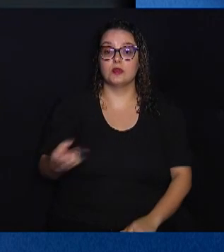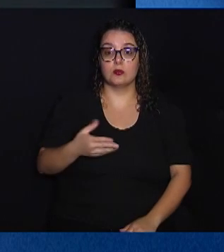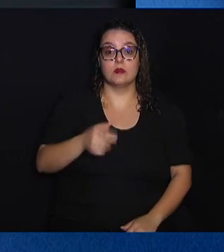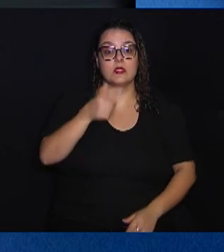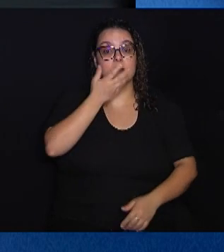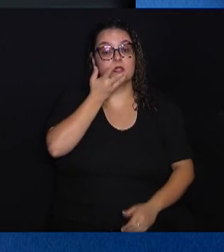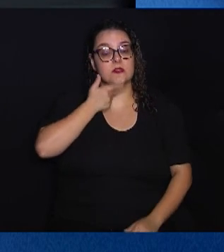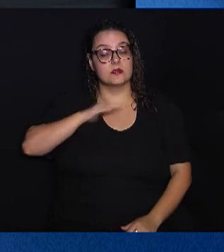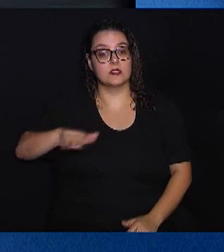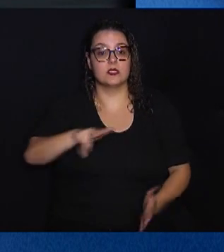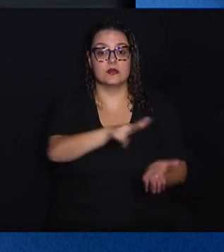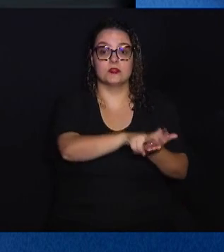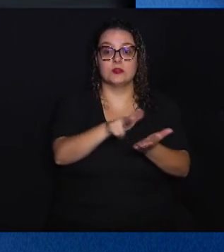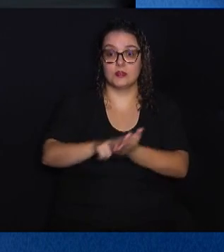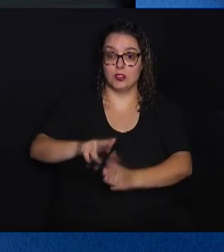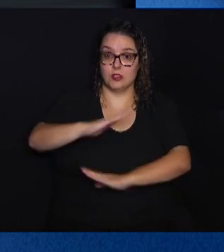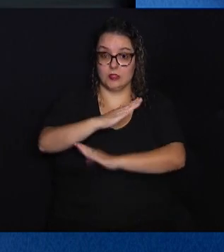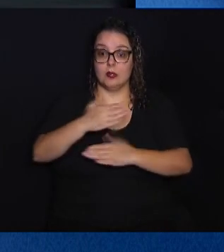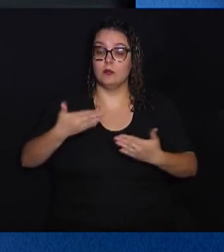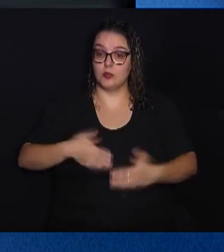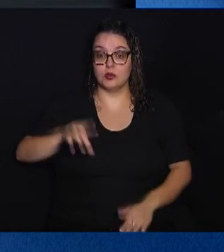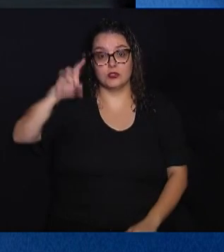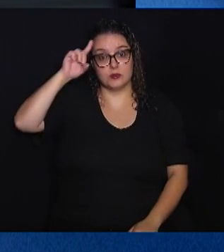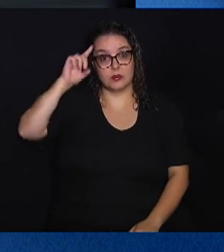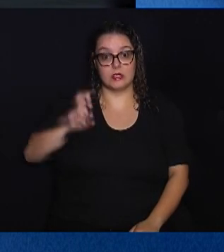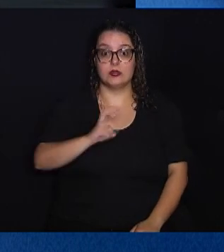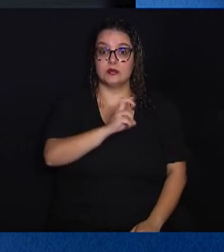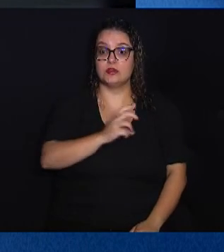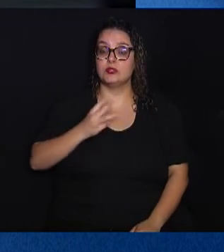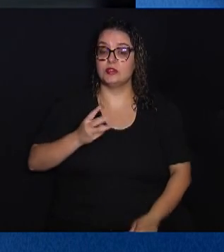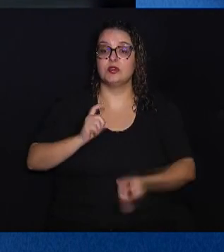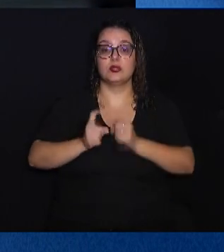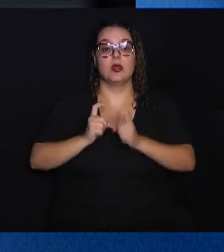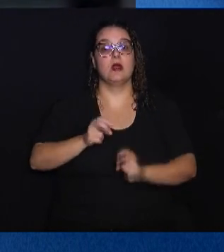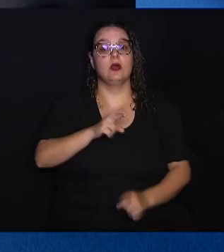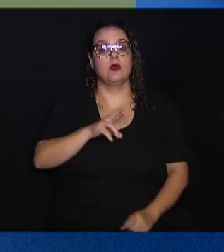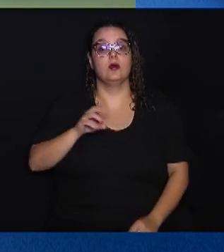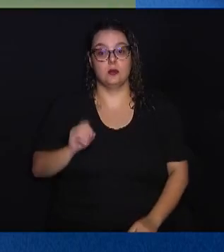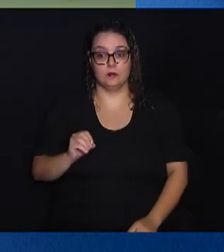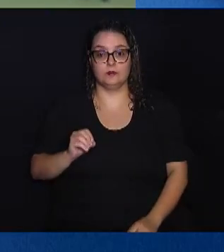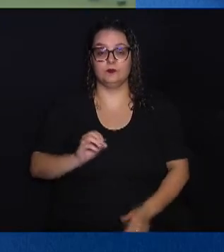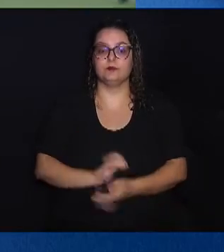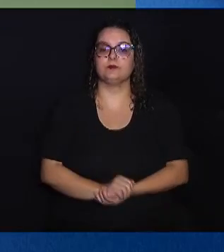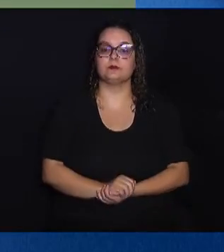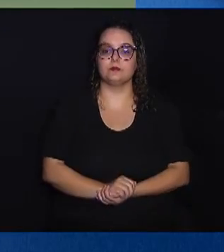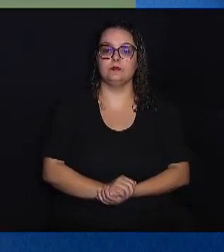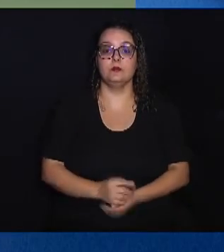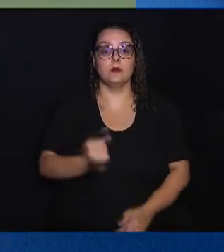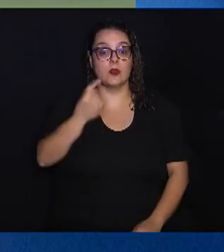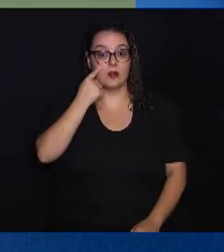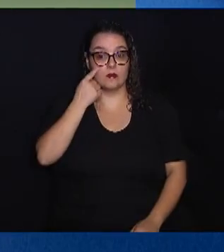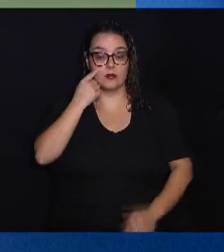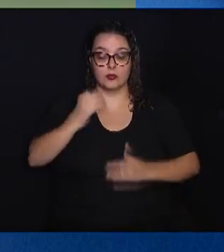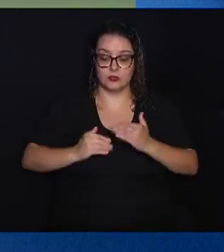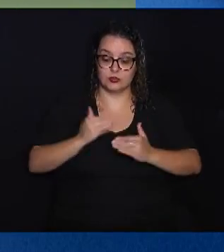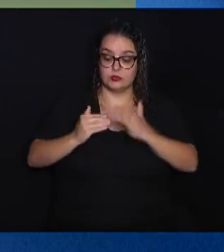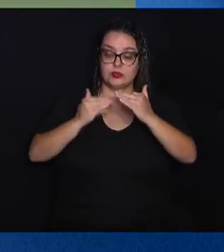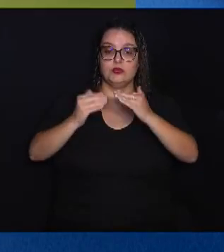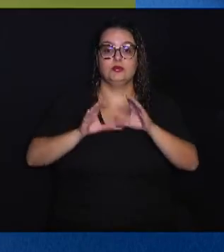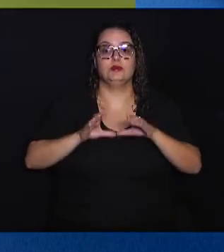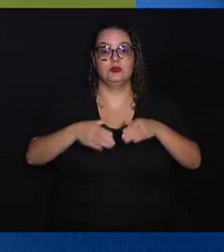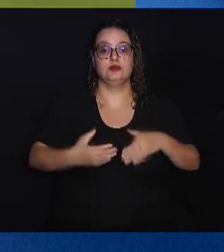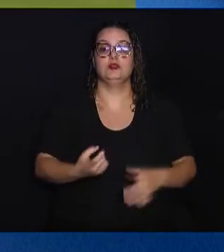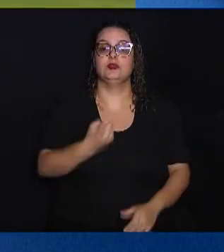de brinquedos novos para as crianças internadas. Na Câmara, hoje é dia da 53ª reunião